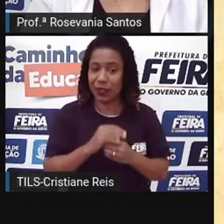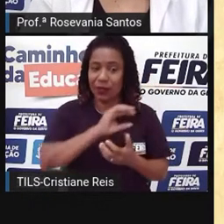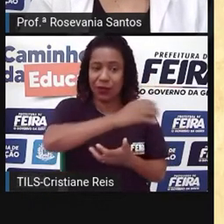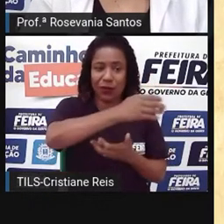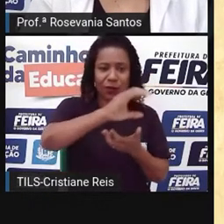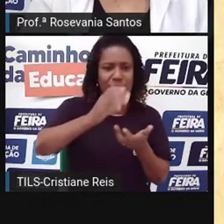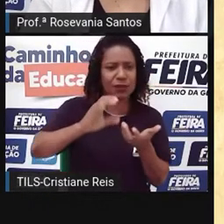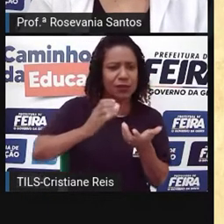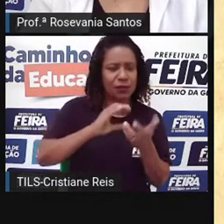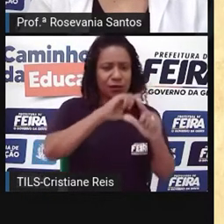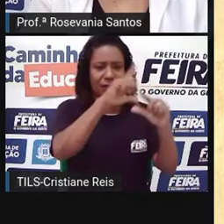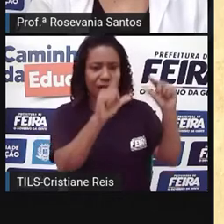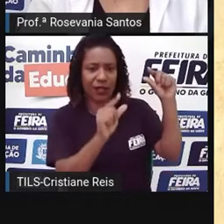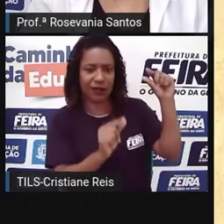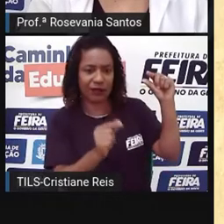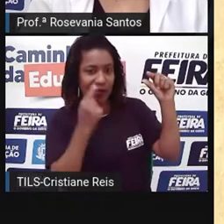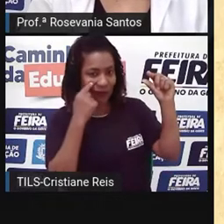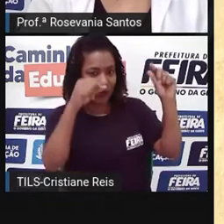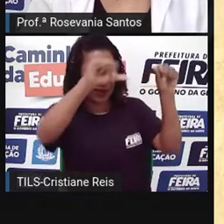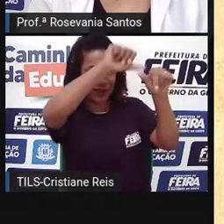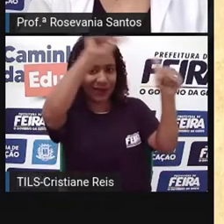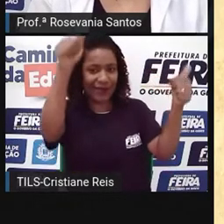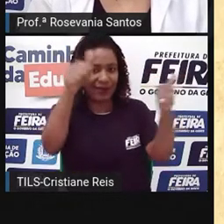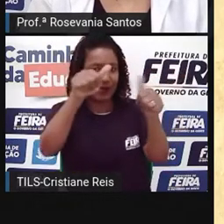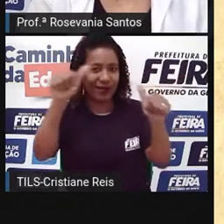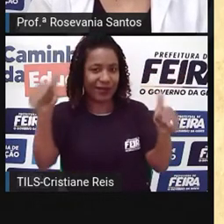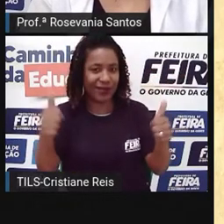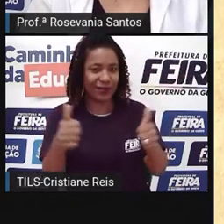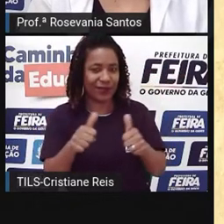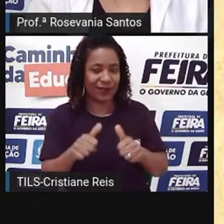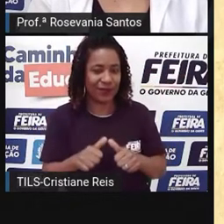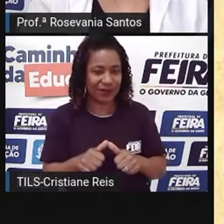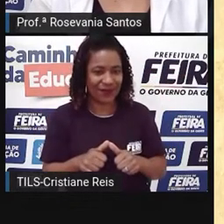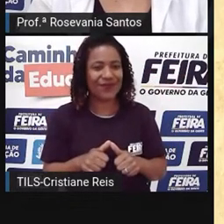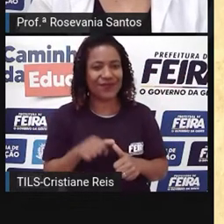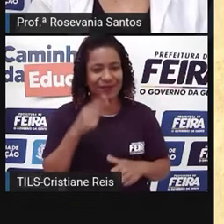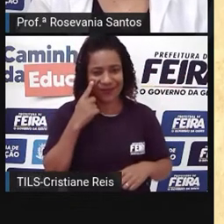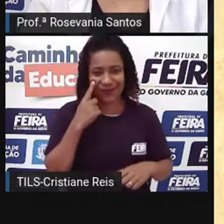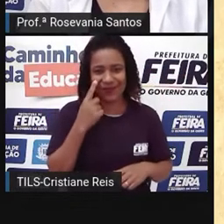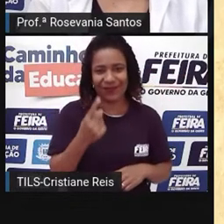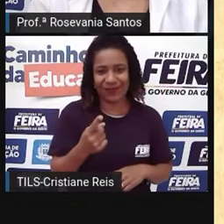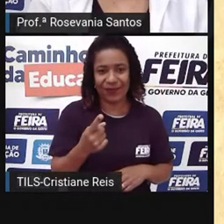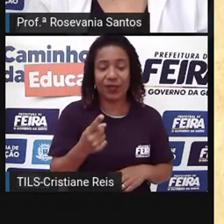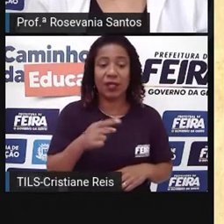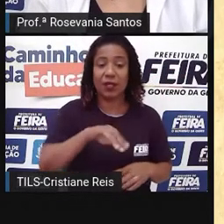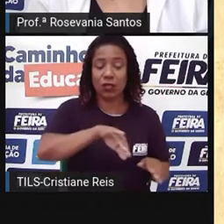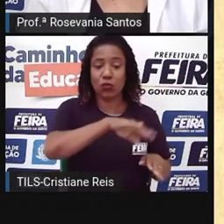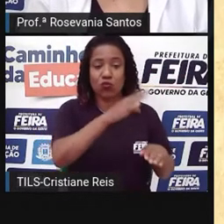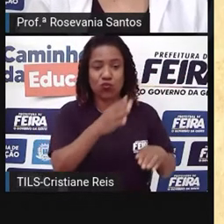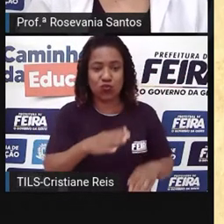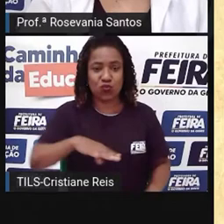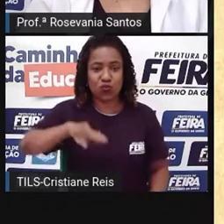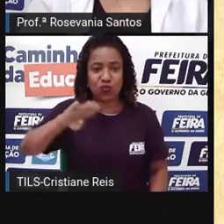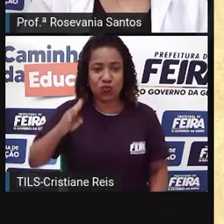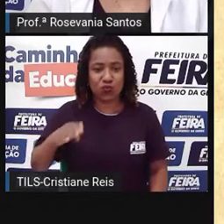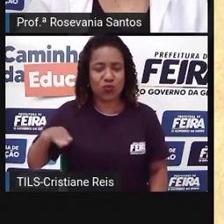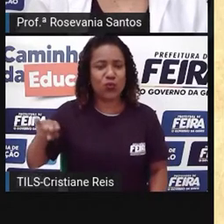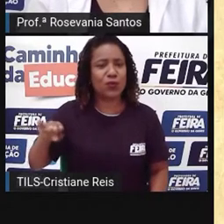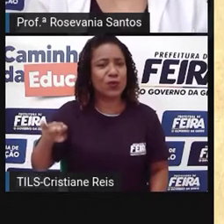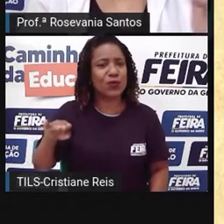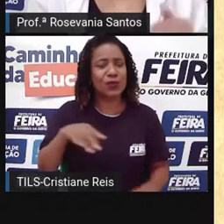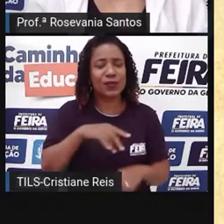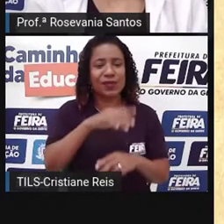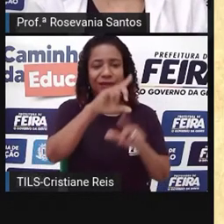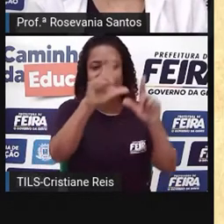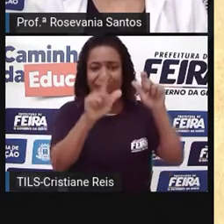você está observando, aqui é um mapa, né? A gente costuma chamar esse mapa de relevo, mas na realidade ele é um